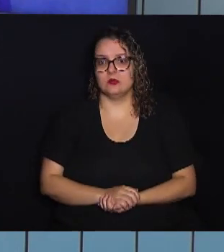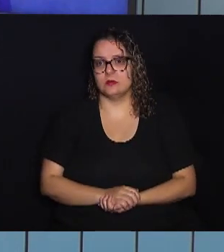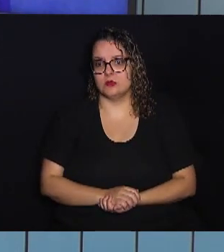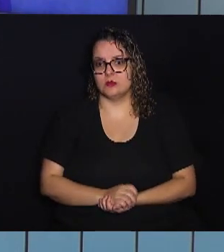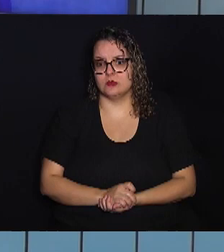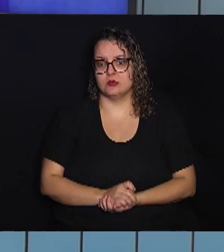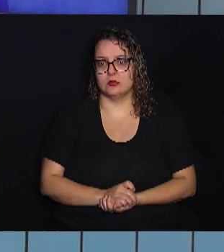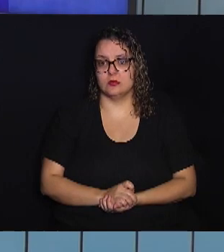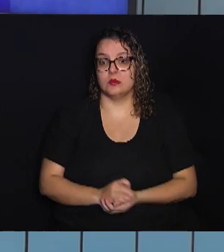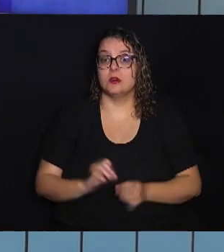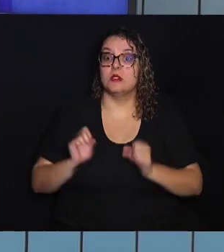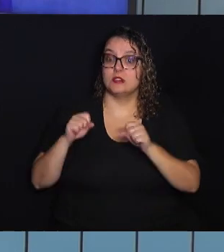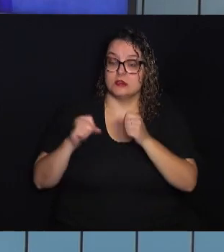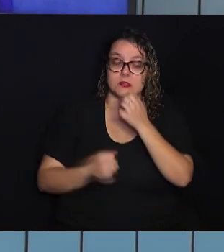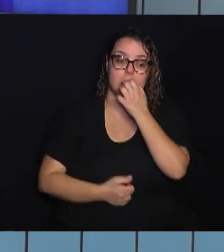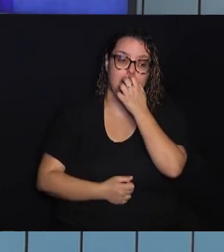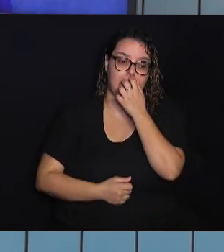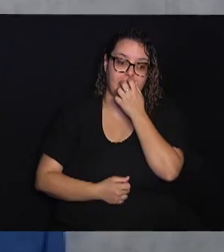mais sustentável?